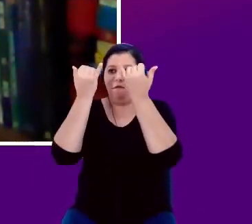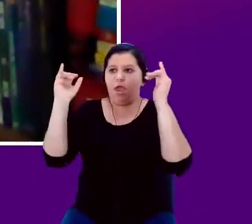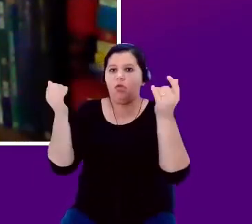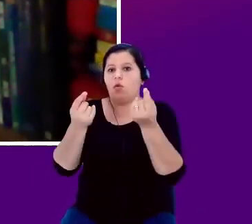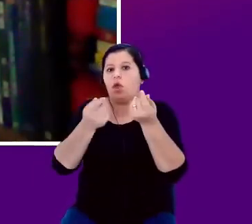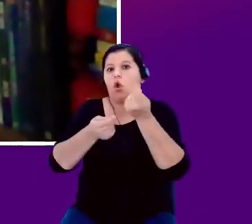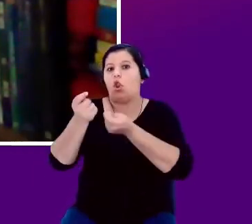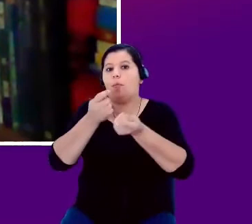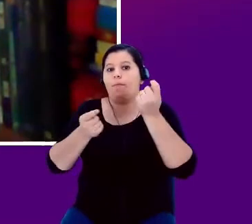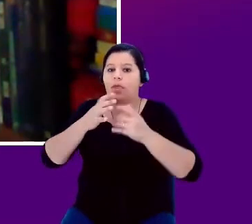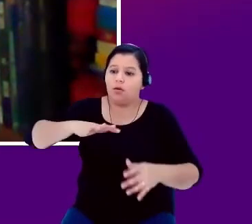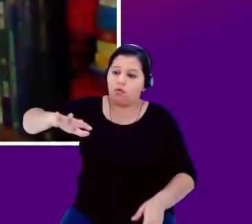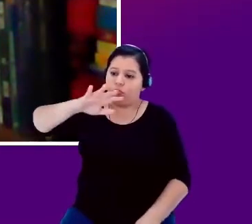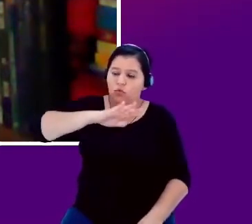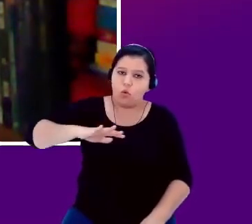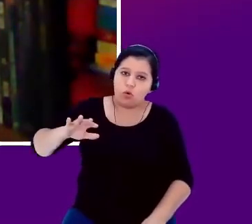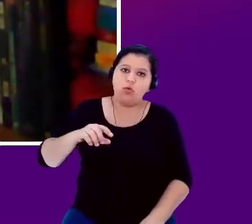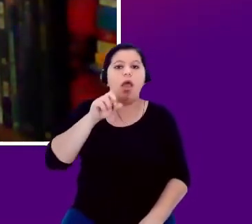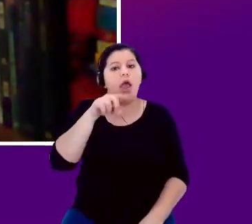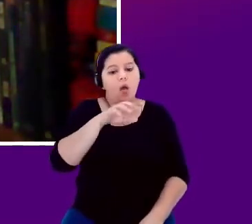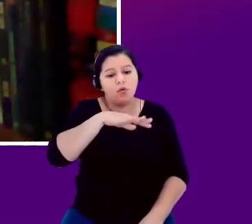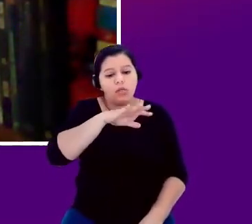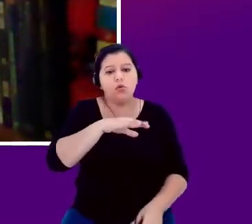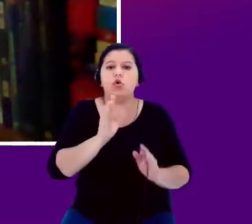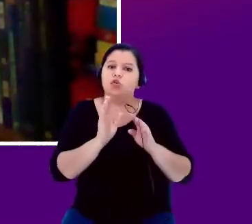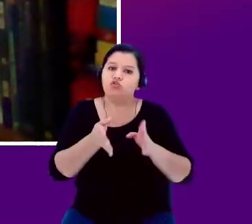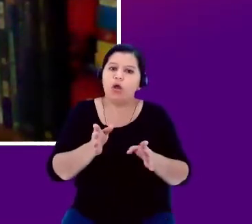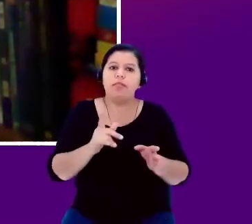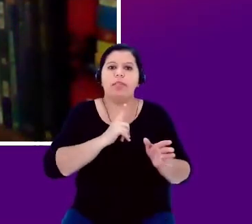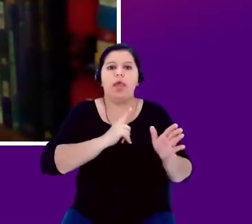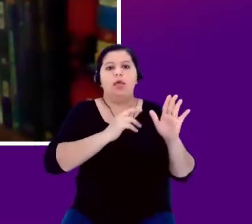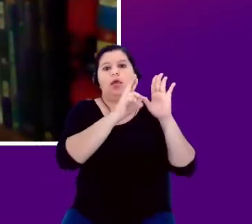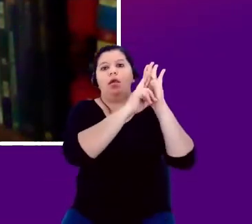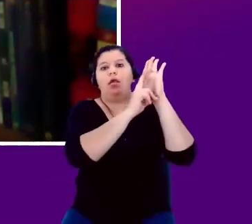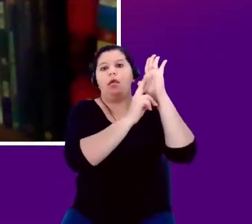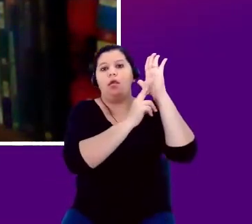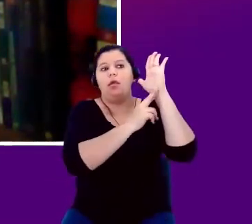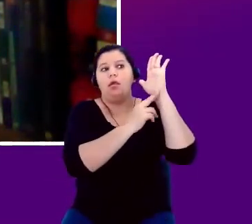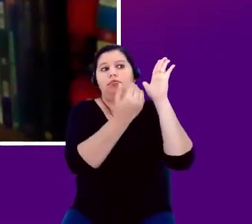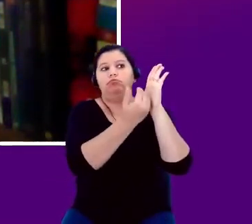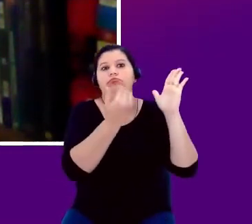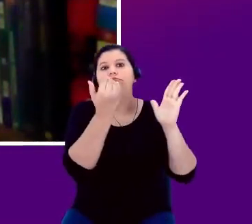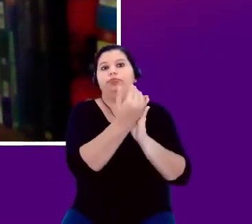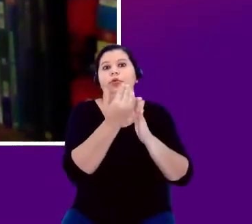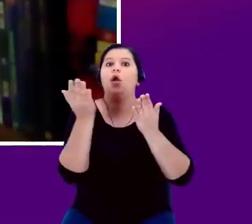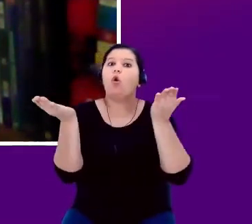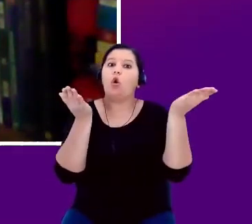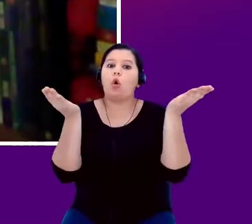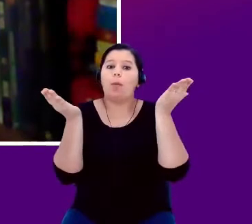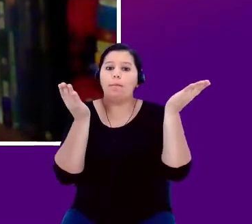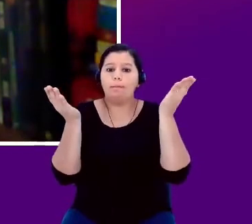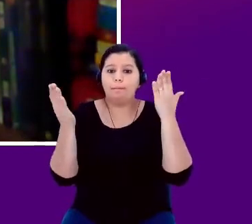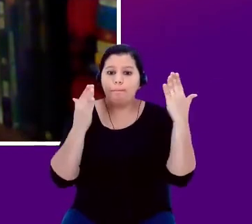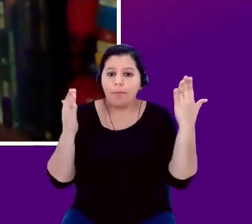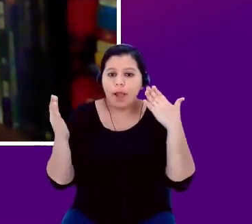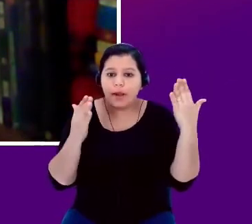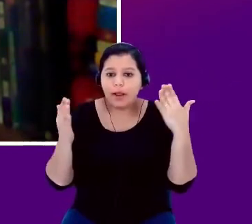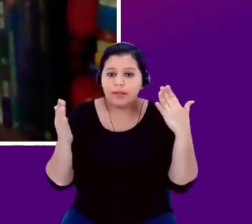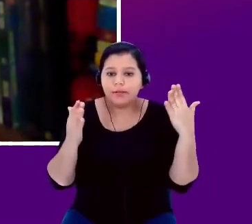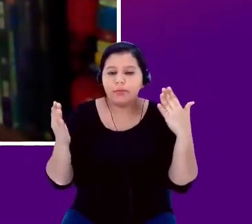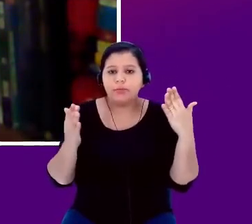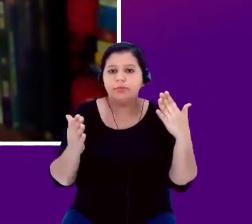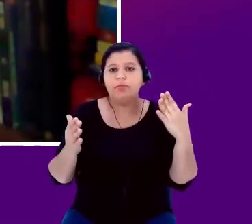todo, né? É um setor que já tem uma carga regulatória relativamente alta quando comparado com